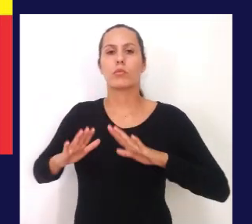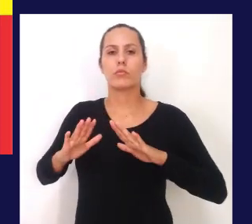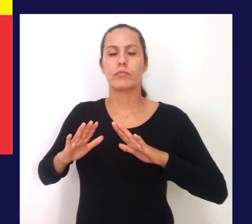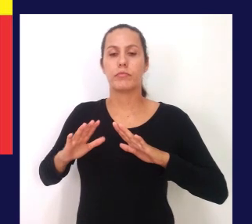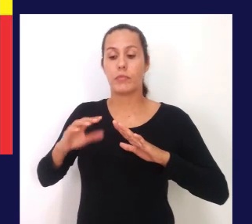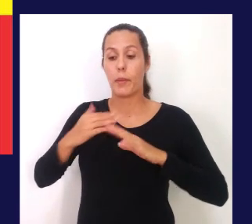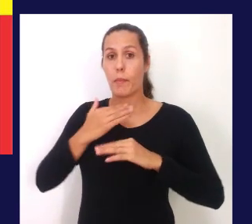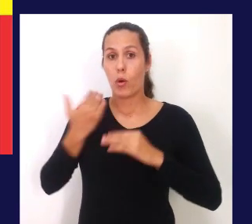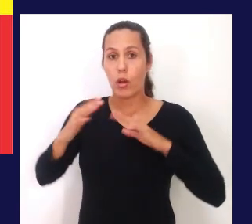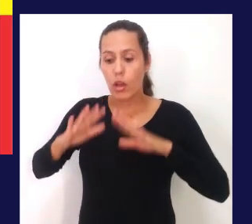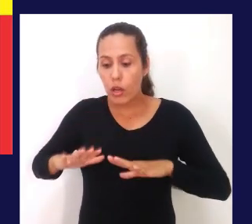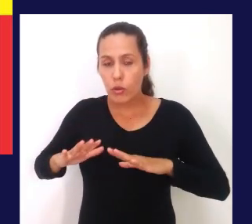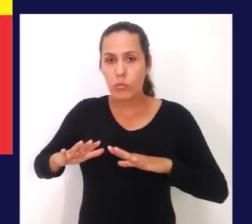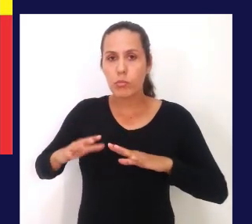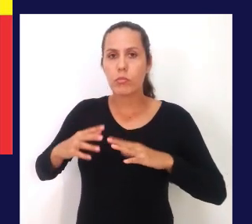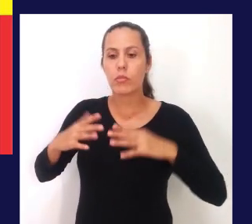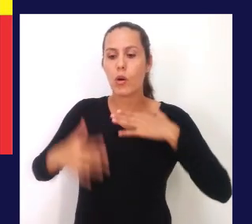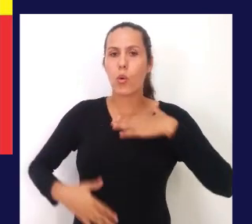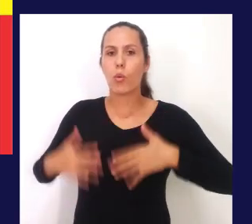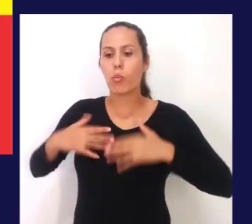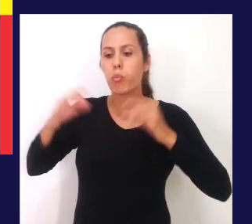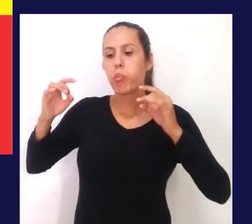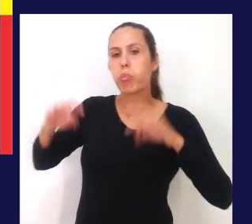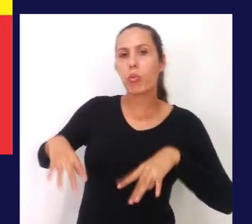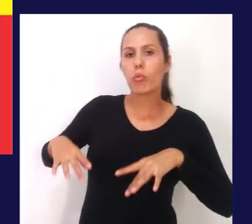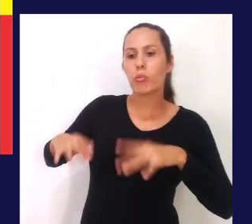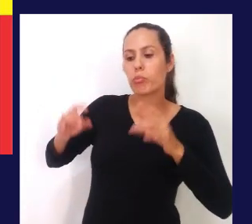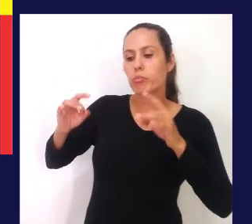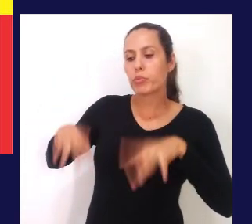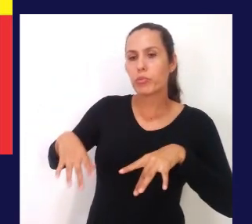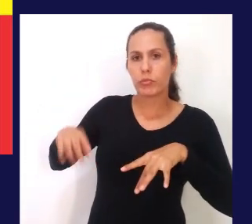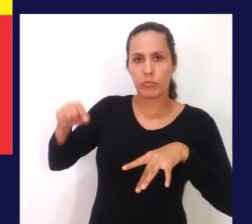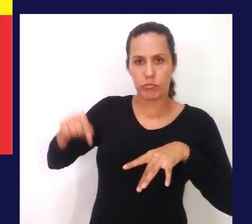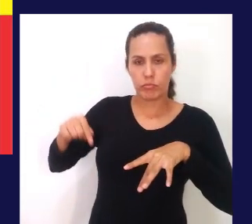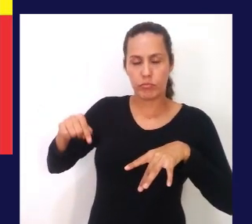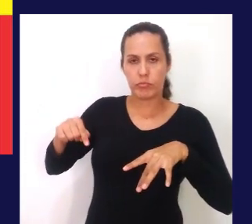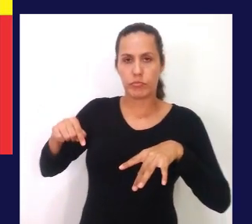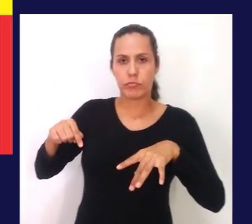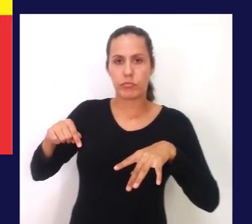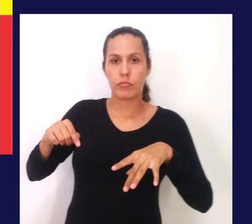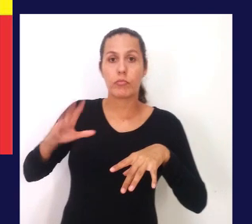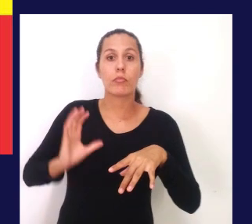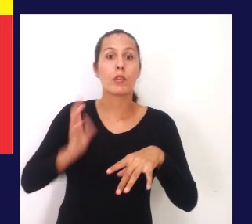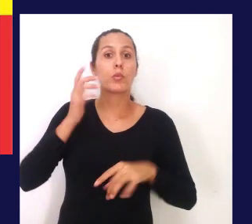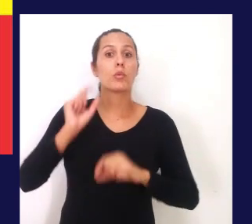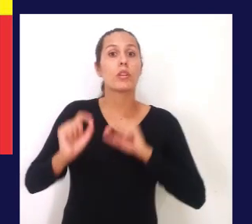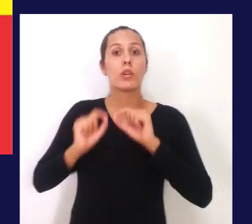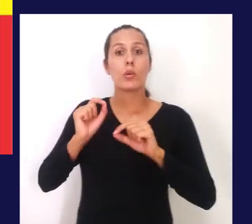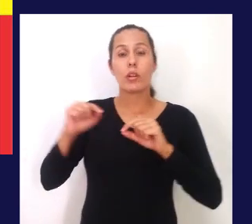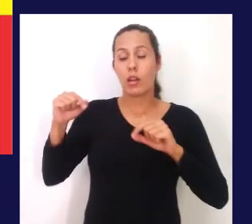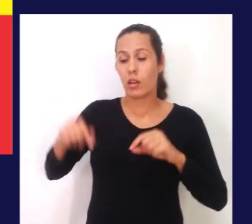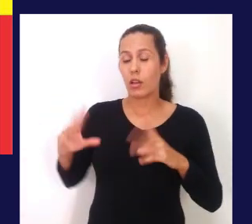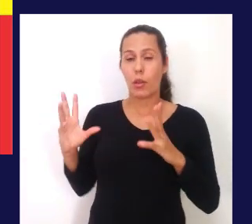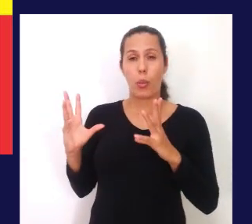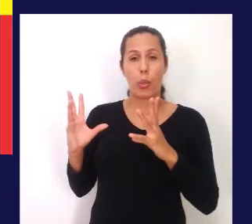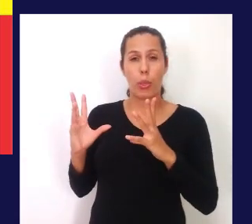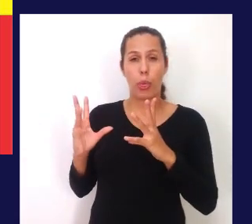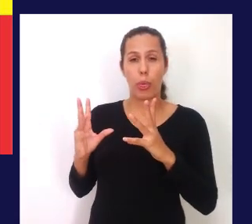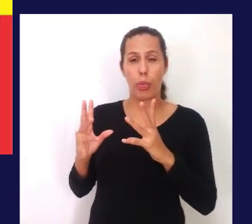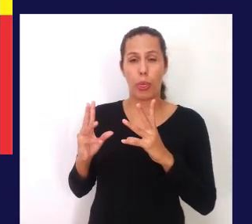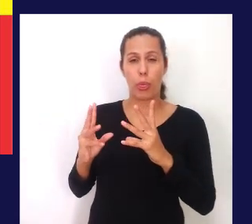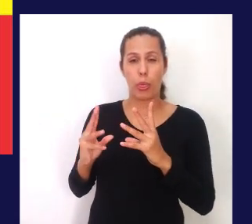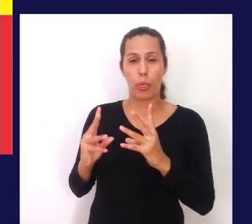há muito tempo atrás. Depois que esse organismo vivo ele vai morrer, vai acontecer